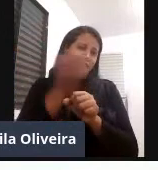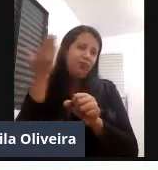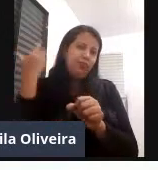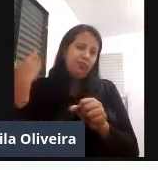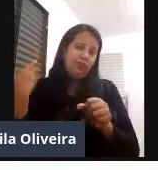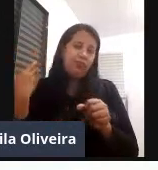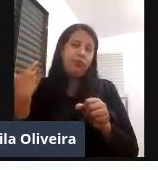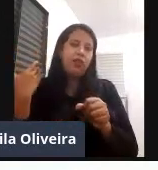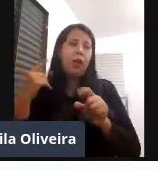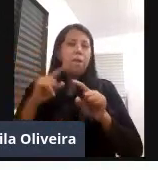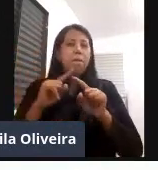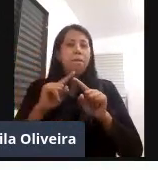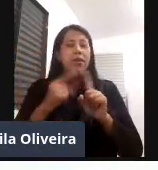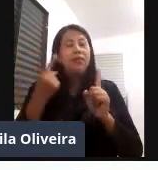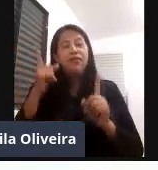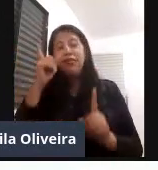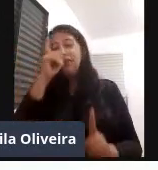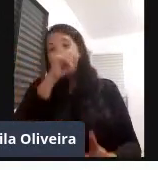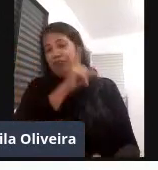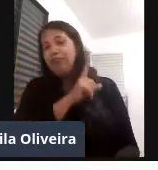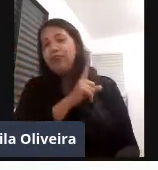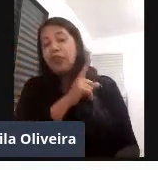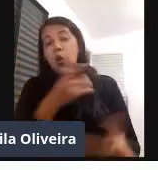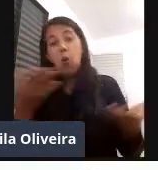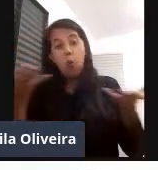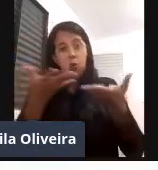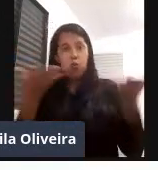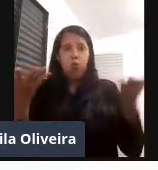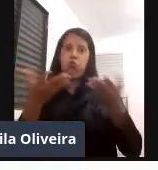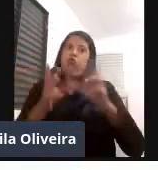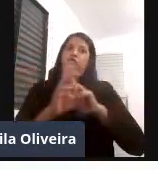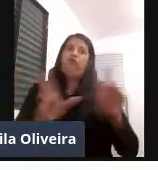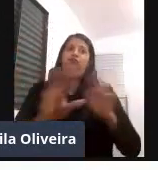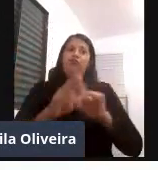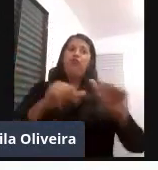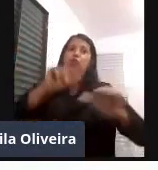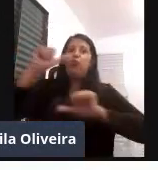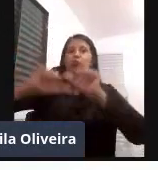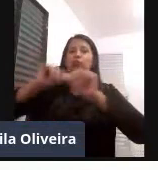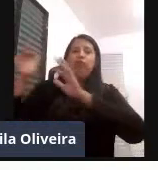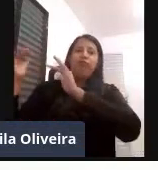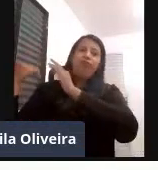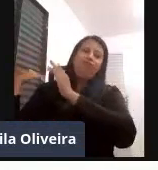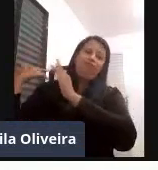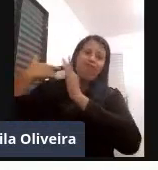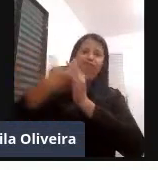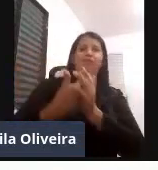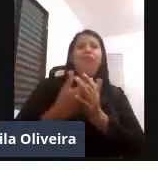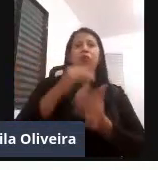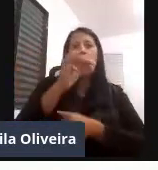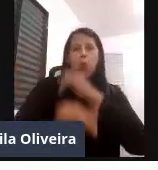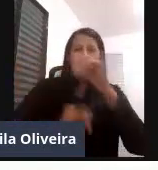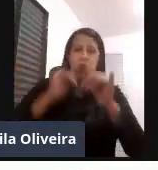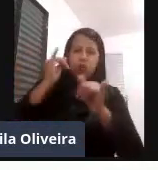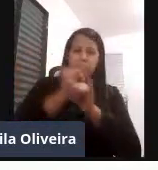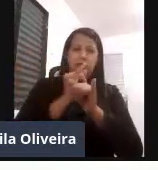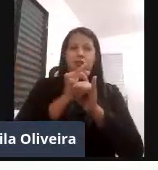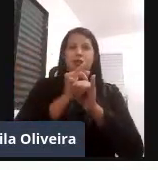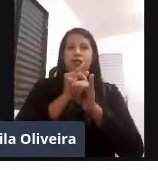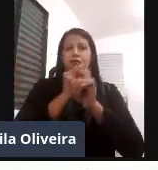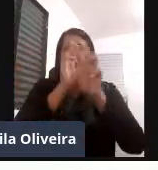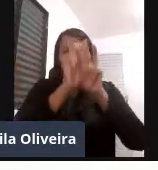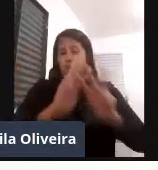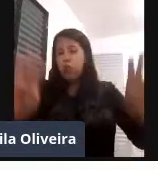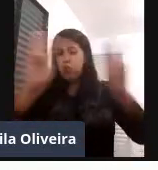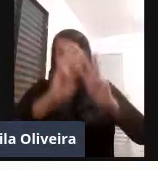geográfica, ela era muito difícil. E hoje, com as bases de dados, com a internet, com a web em